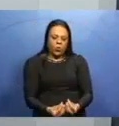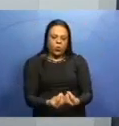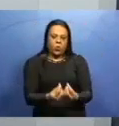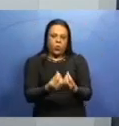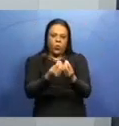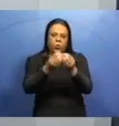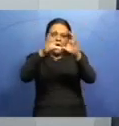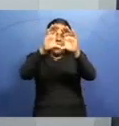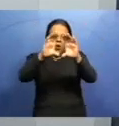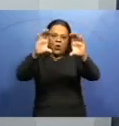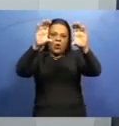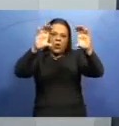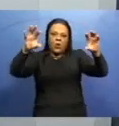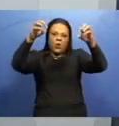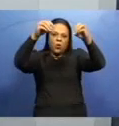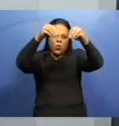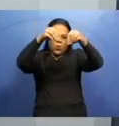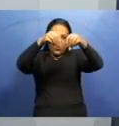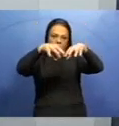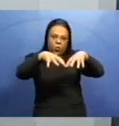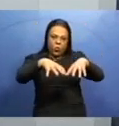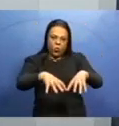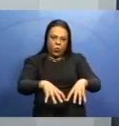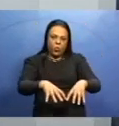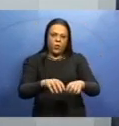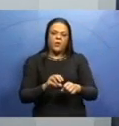o fenômeno denominado evaporação.